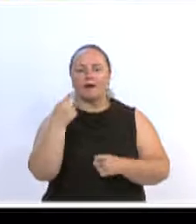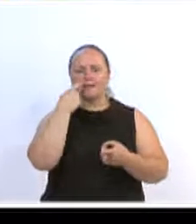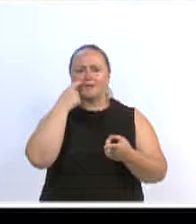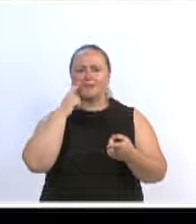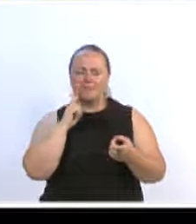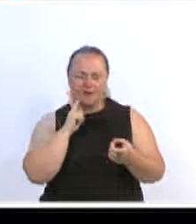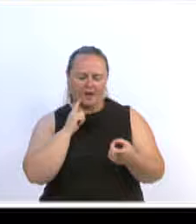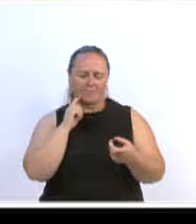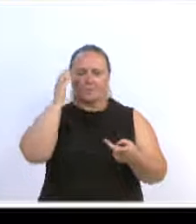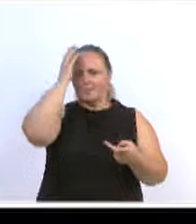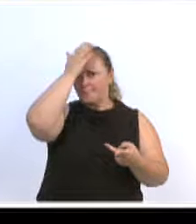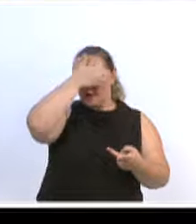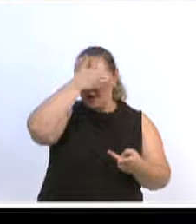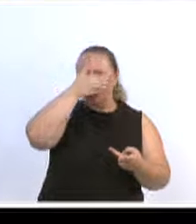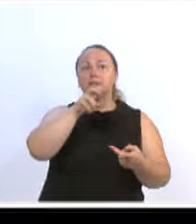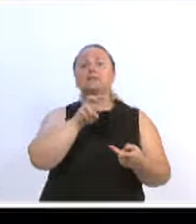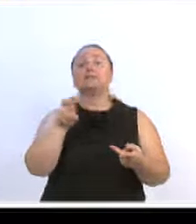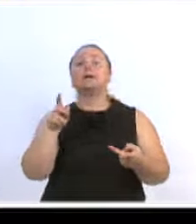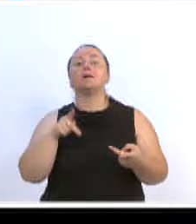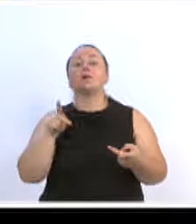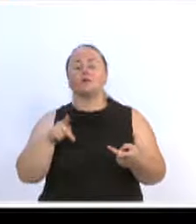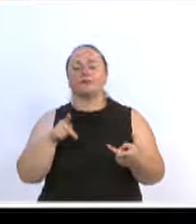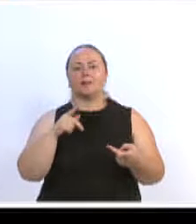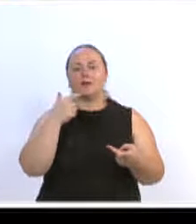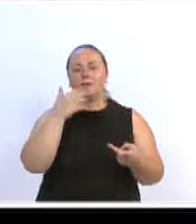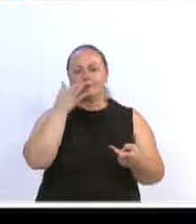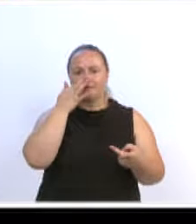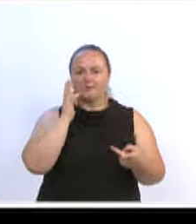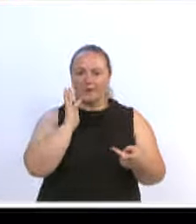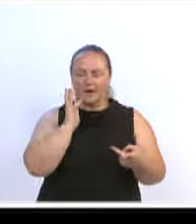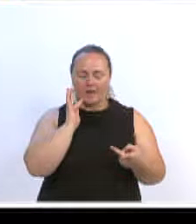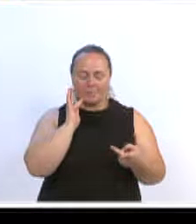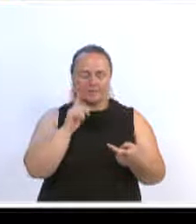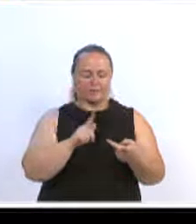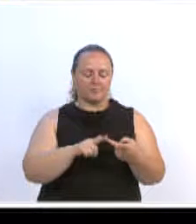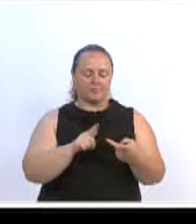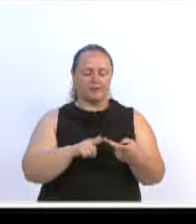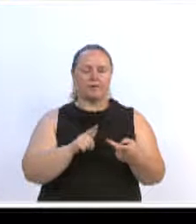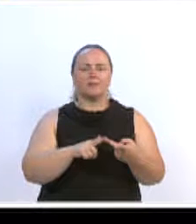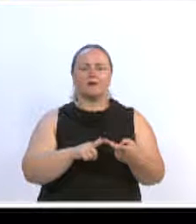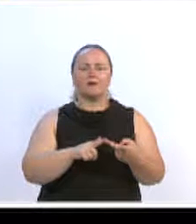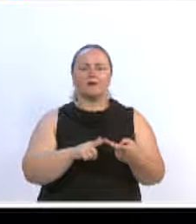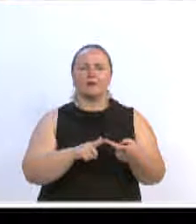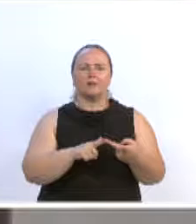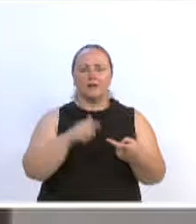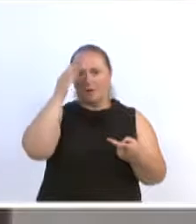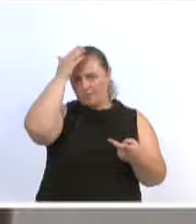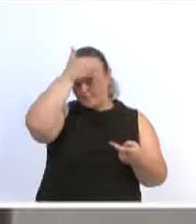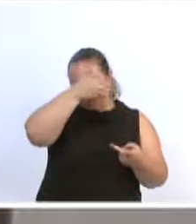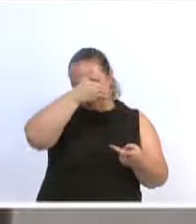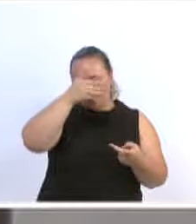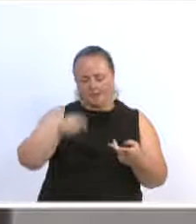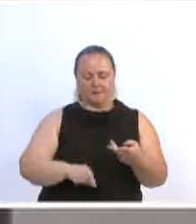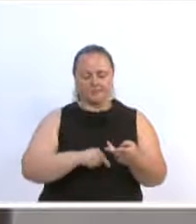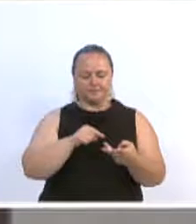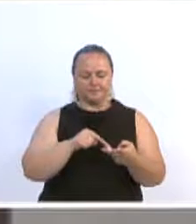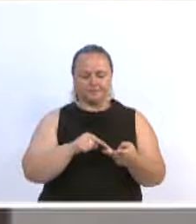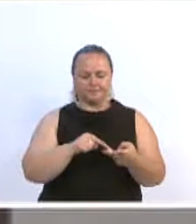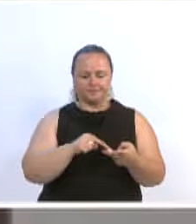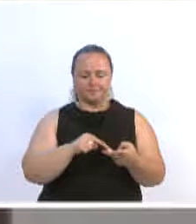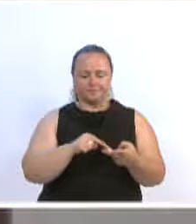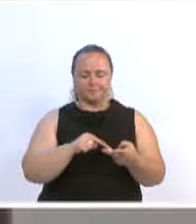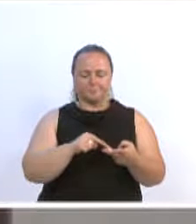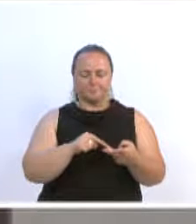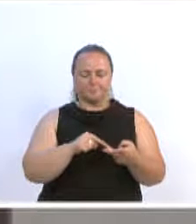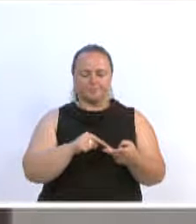hildebrandt 5 vereador falou muito bem falou muito bem e esgotar os cinco vereadores o mário o fado filha o mário